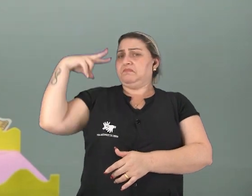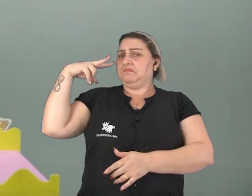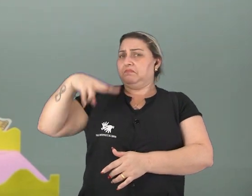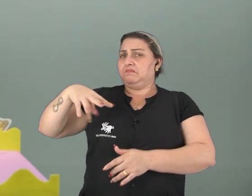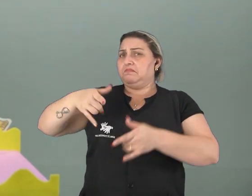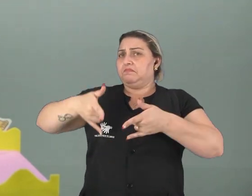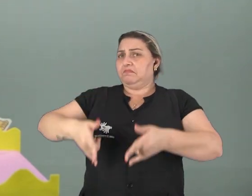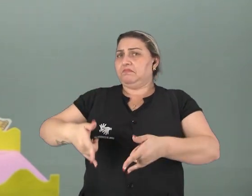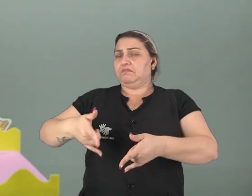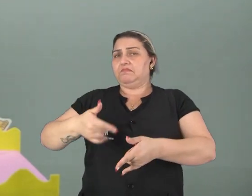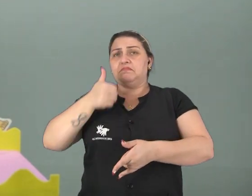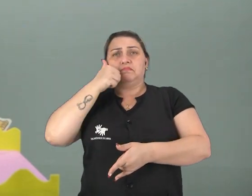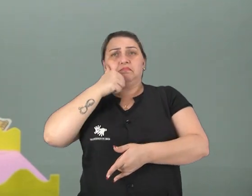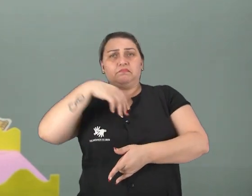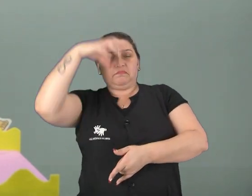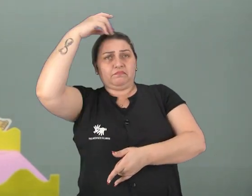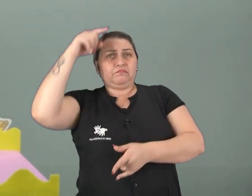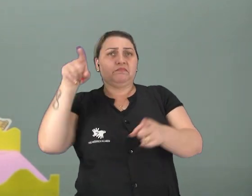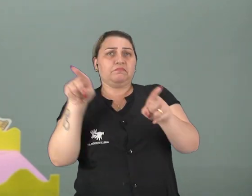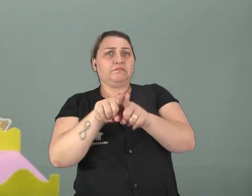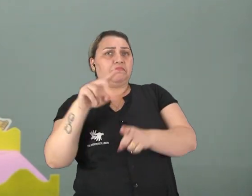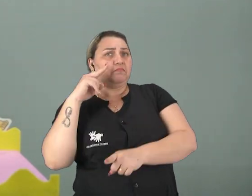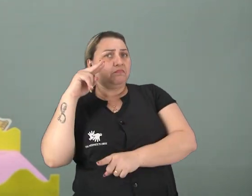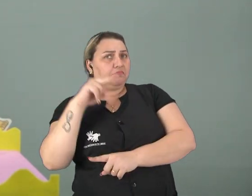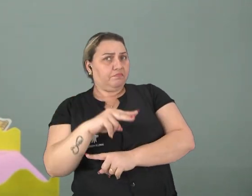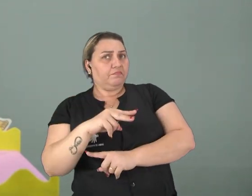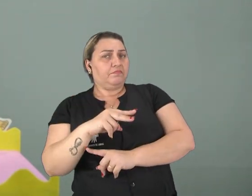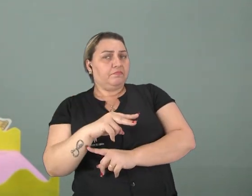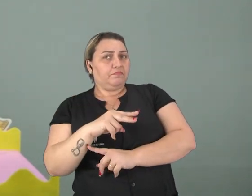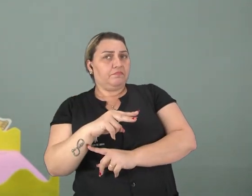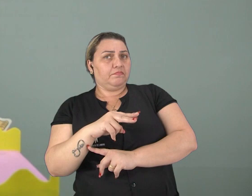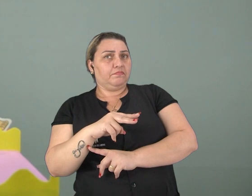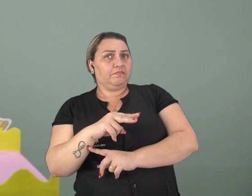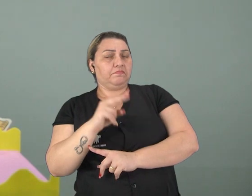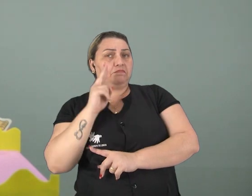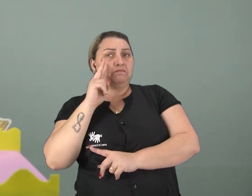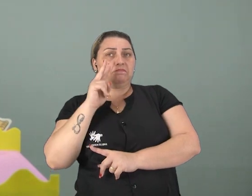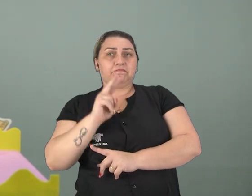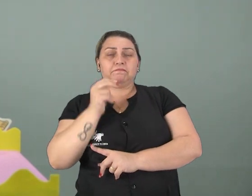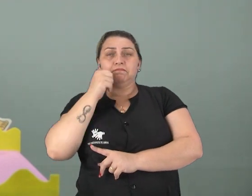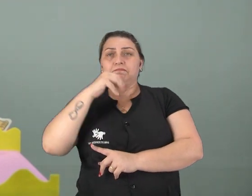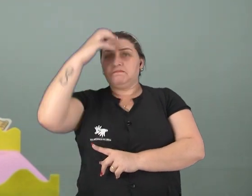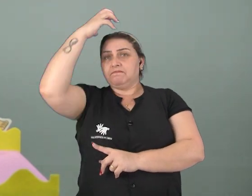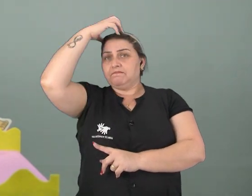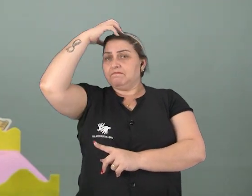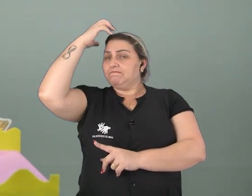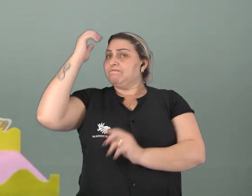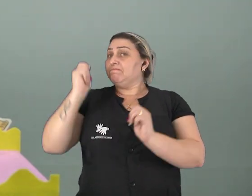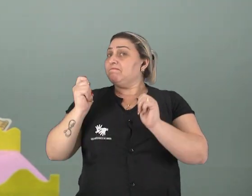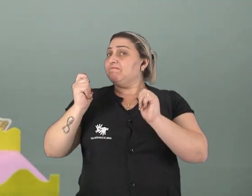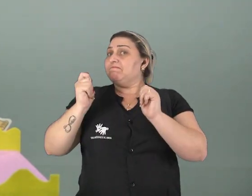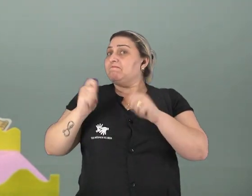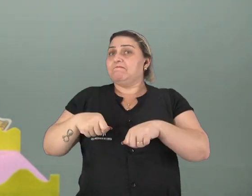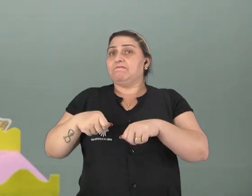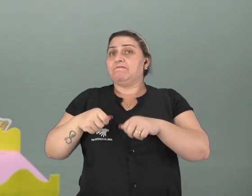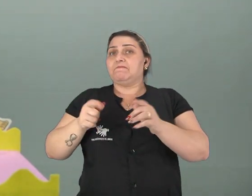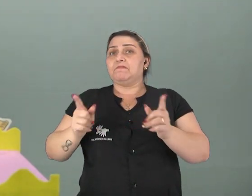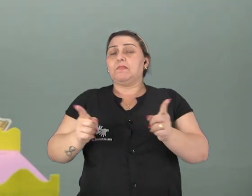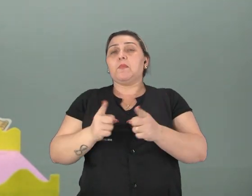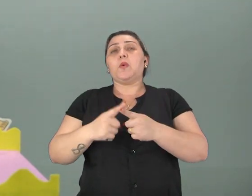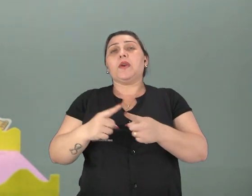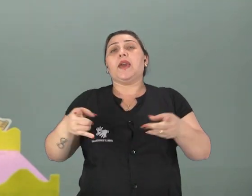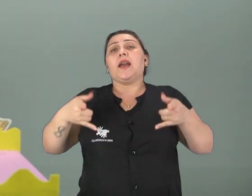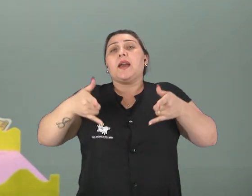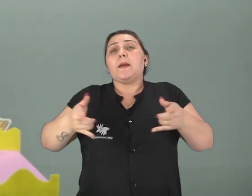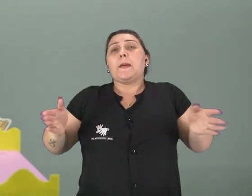cama, a rainha também olhou para a cama e eles viram que a rainha não cabia porque a cama